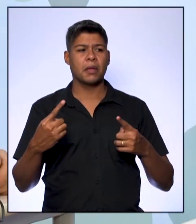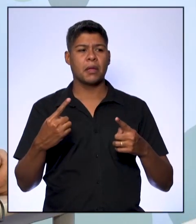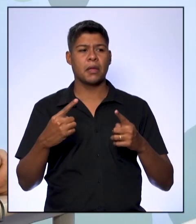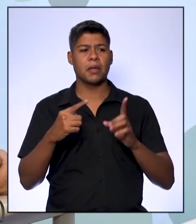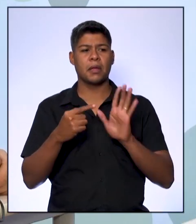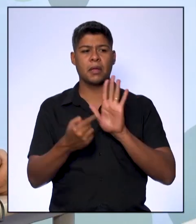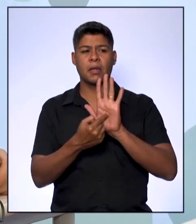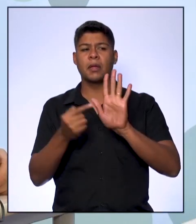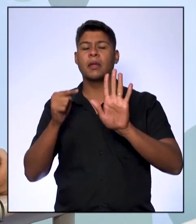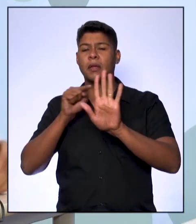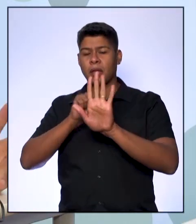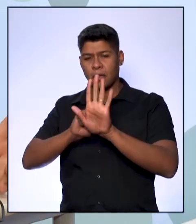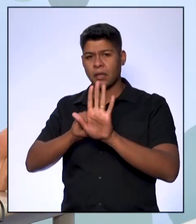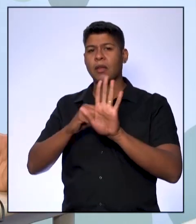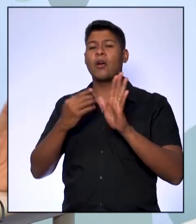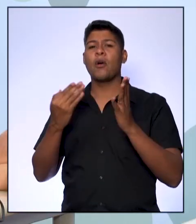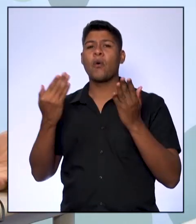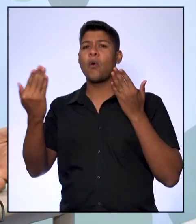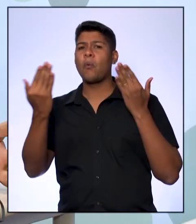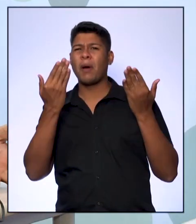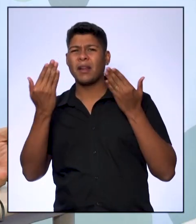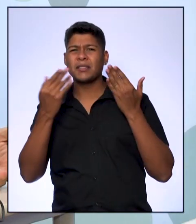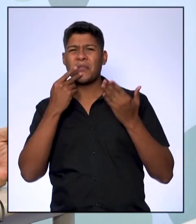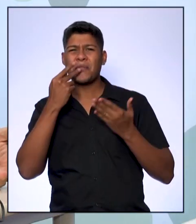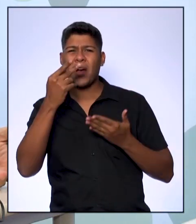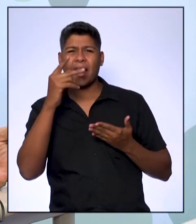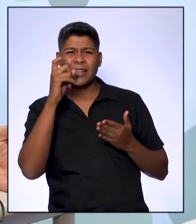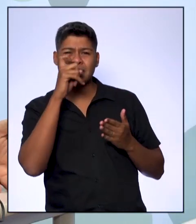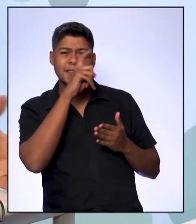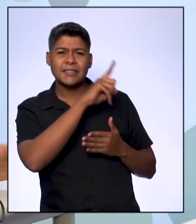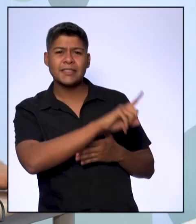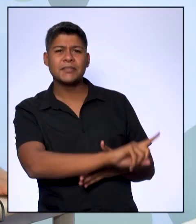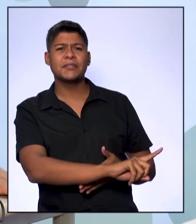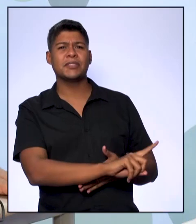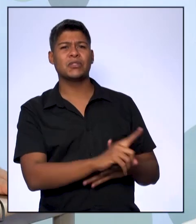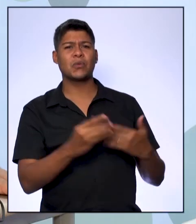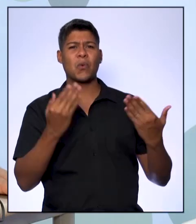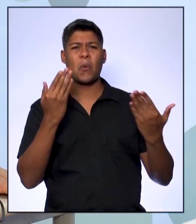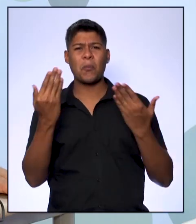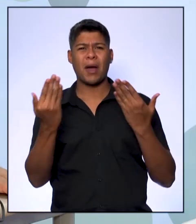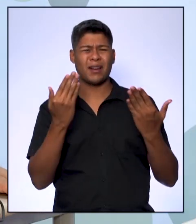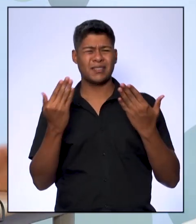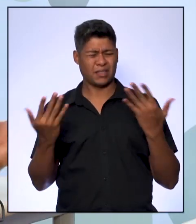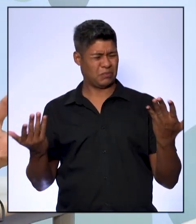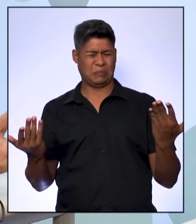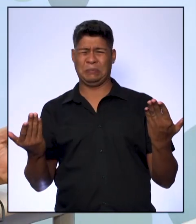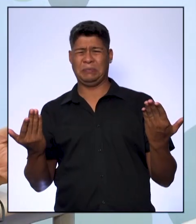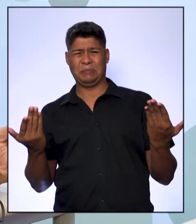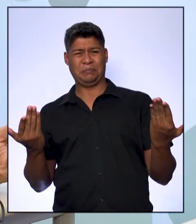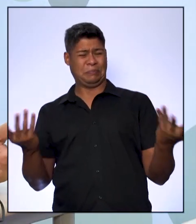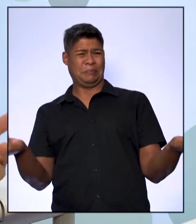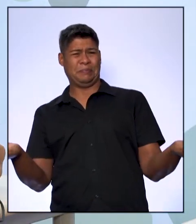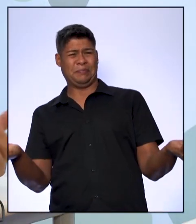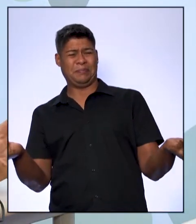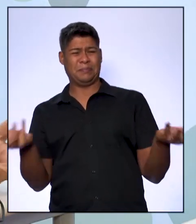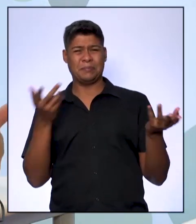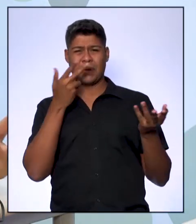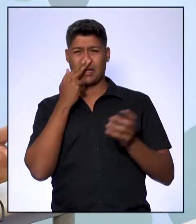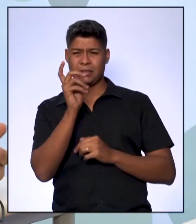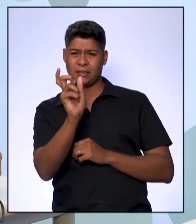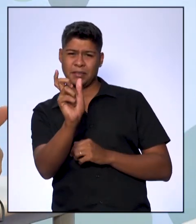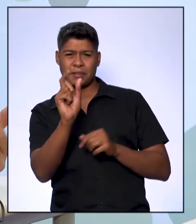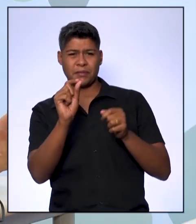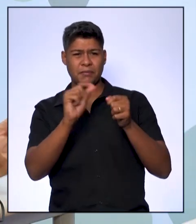subjetiva e professor só tá falando difícil né agora comparação subjetiva é ela não tem os